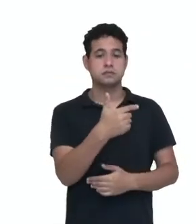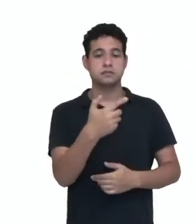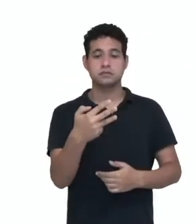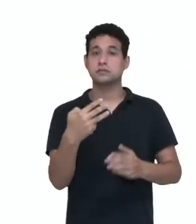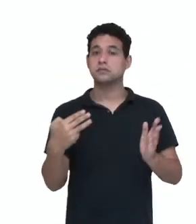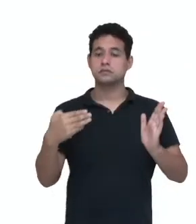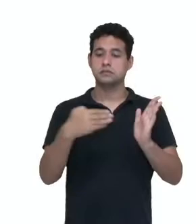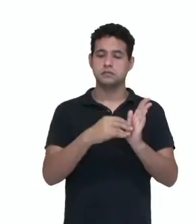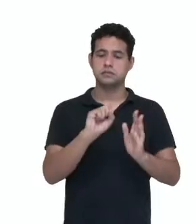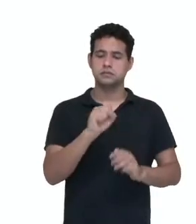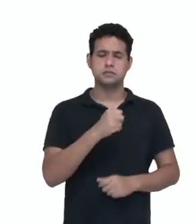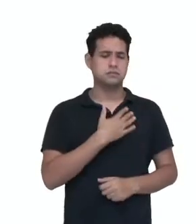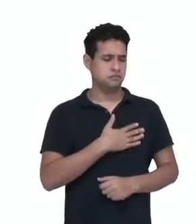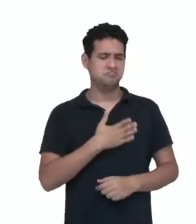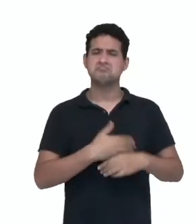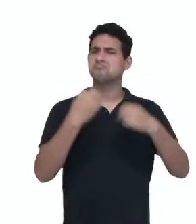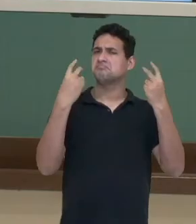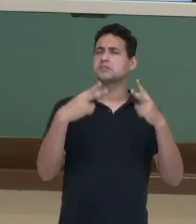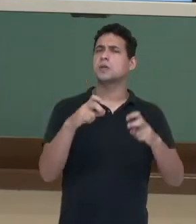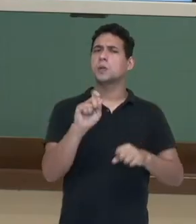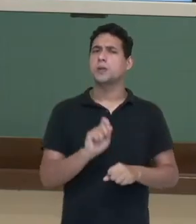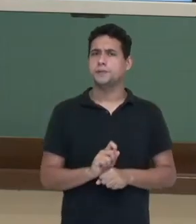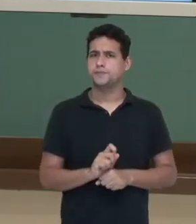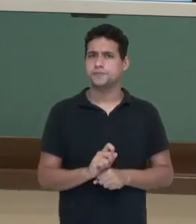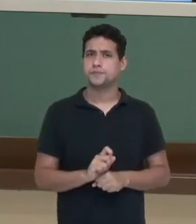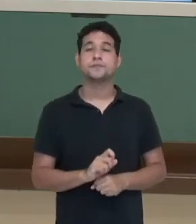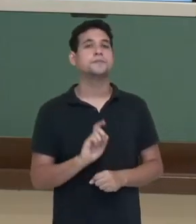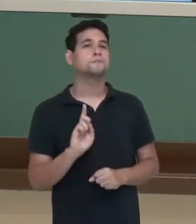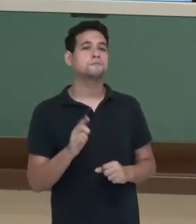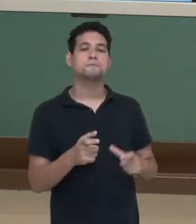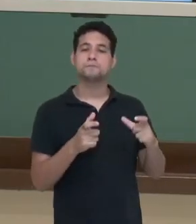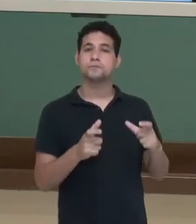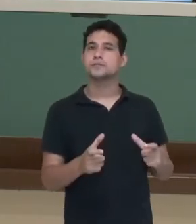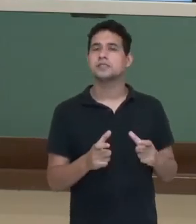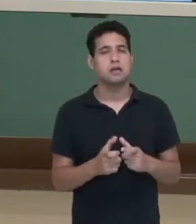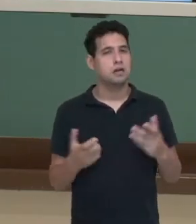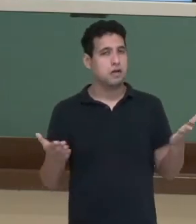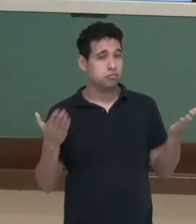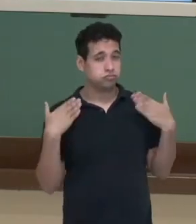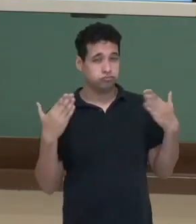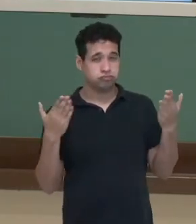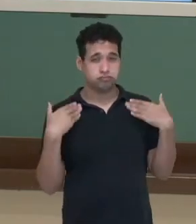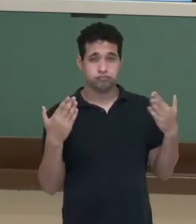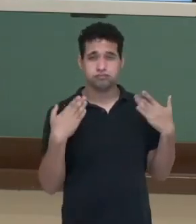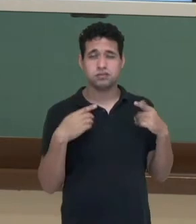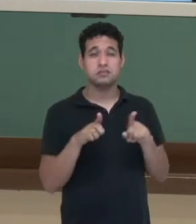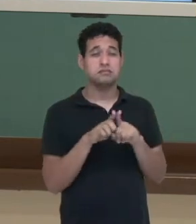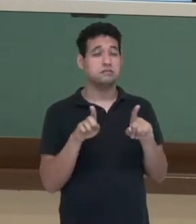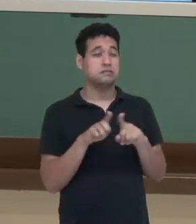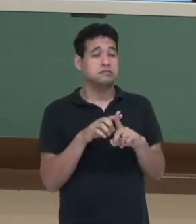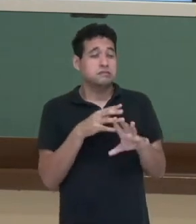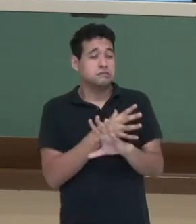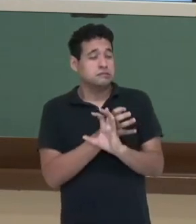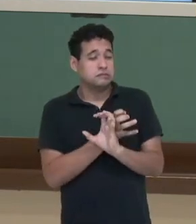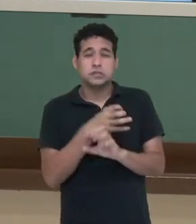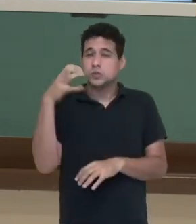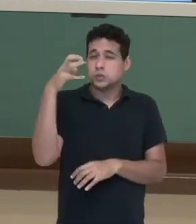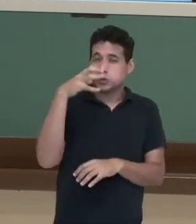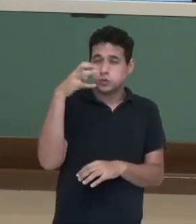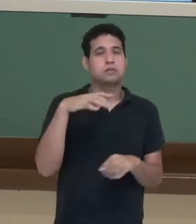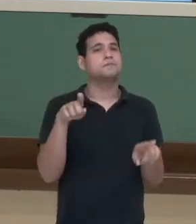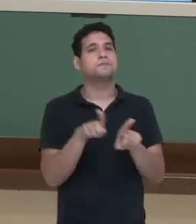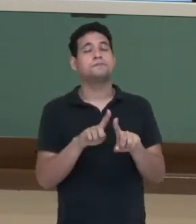de agosto, o que eles estão dizendo? Que é um momento de muito calor, muita umidade, muita